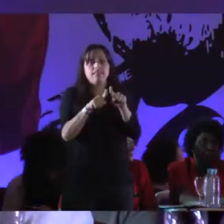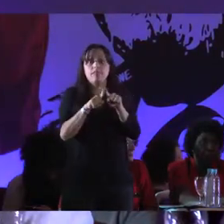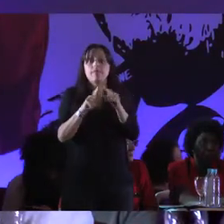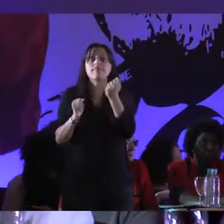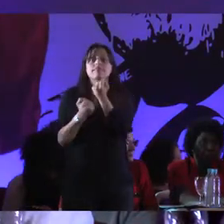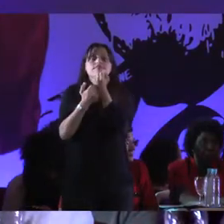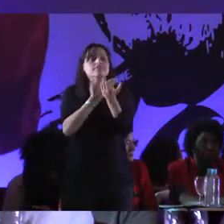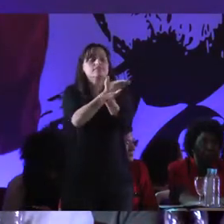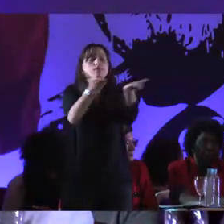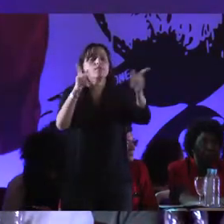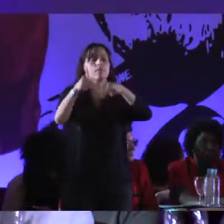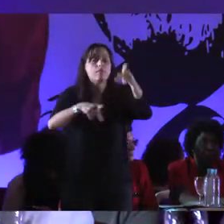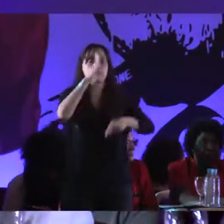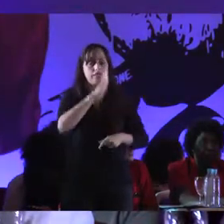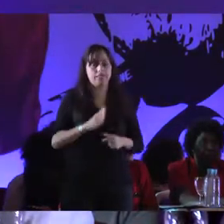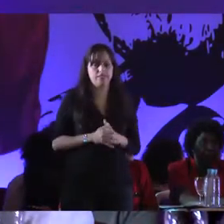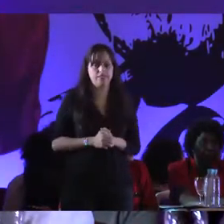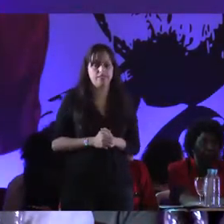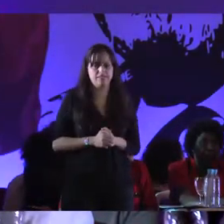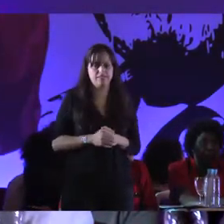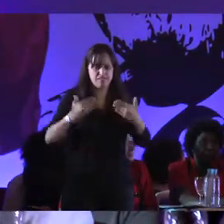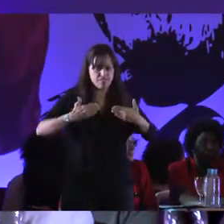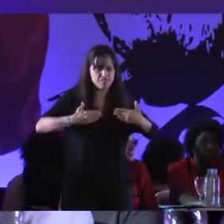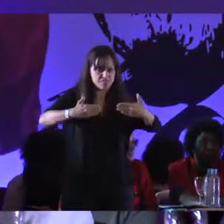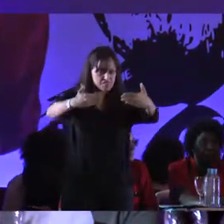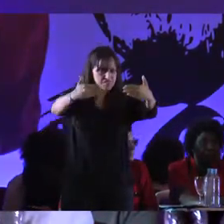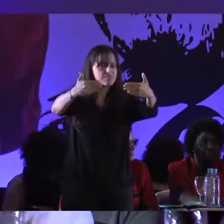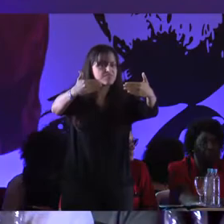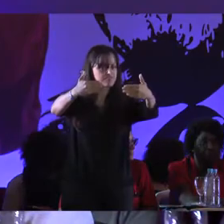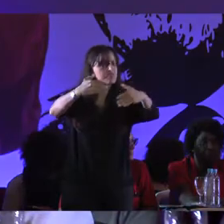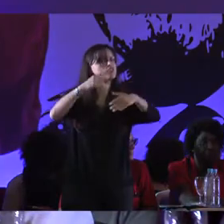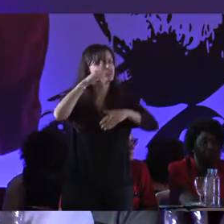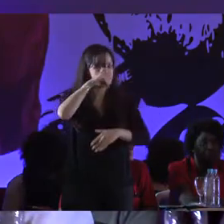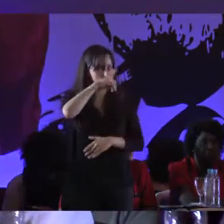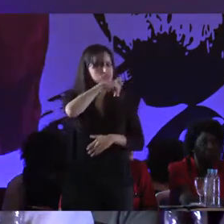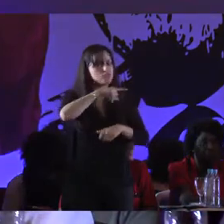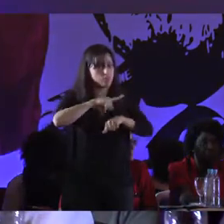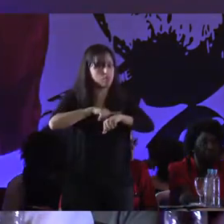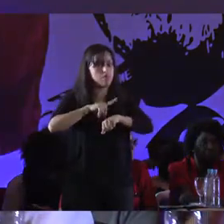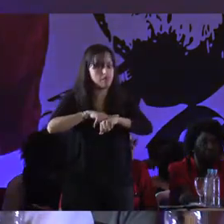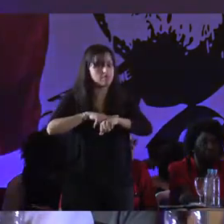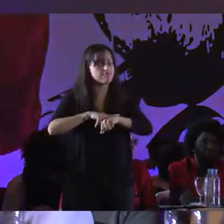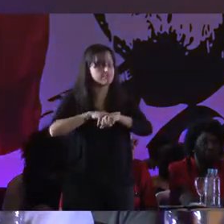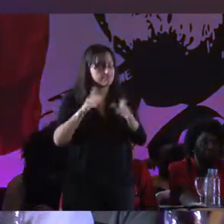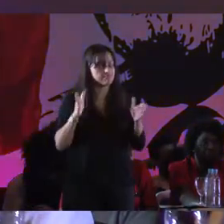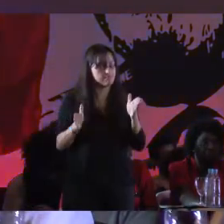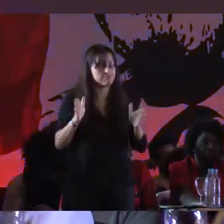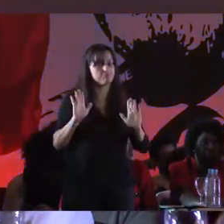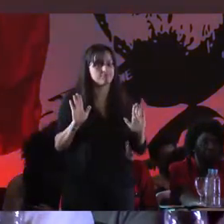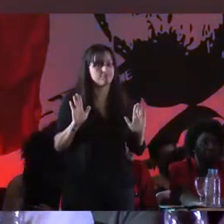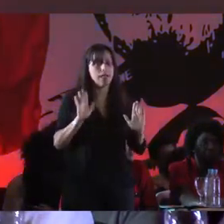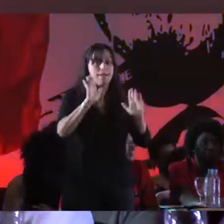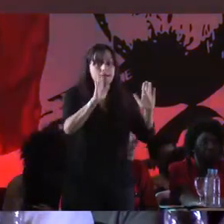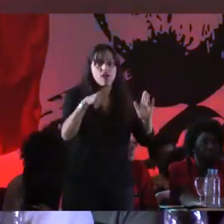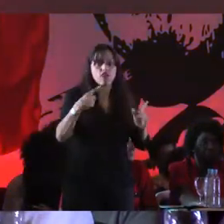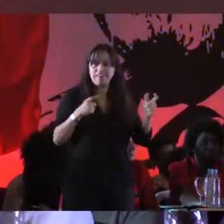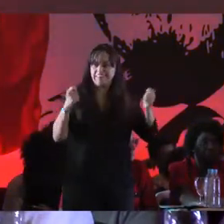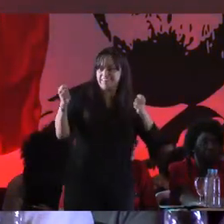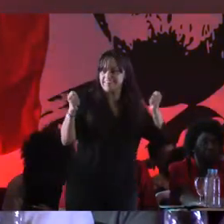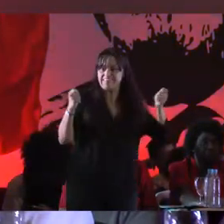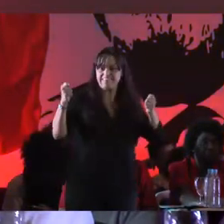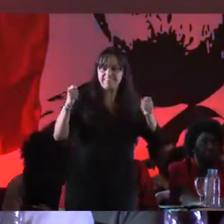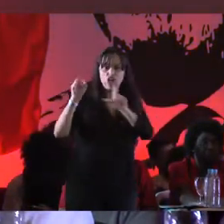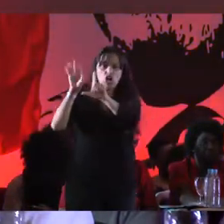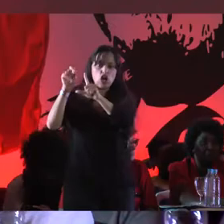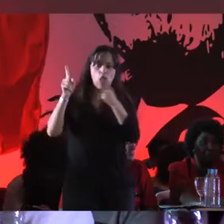cenários daqui para frente. O pior cenário que a gente não pode fazer é o jogo da Globo. É